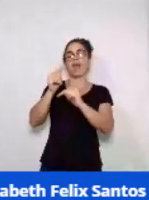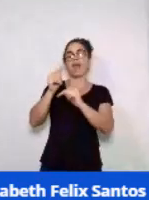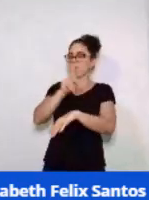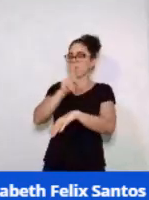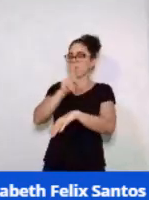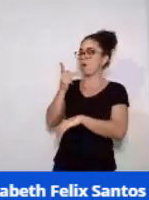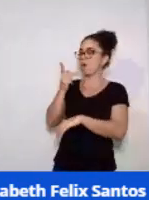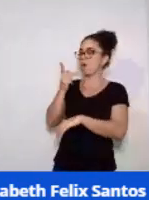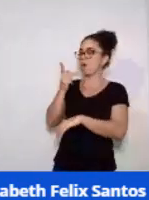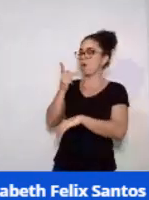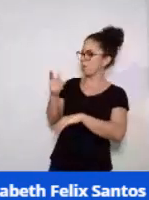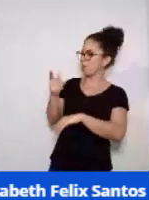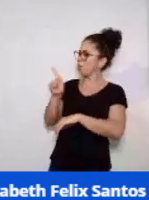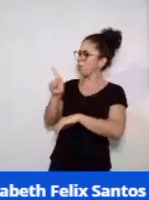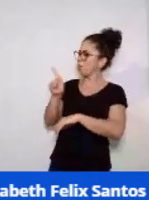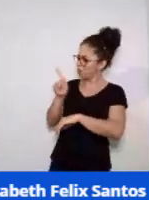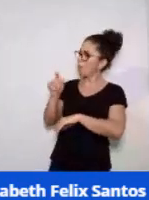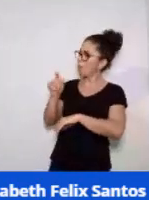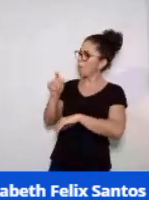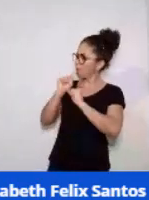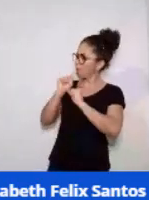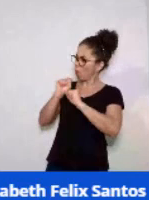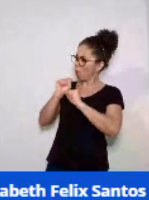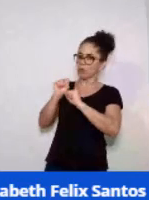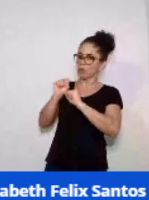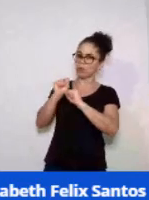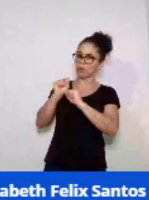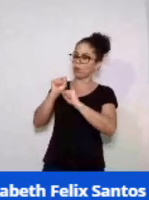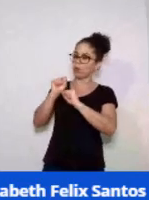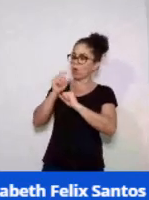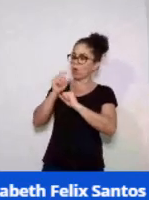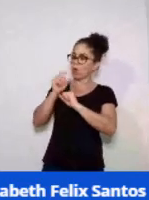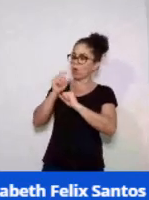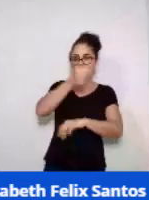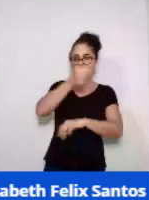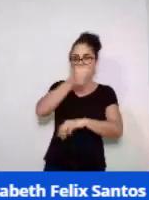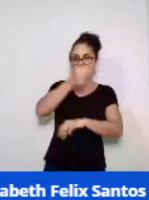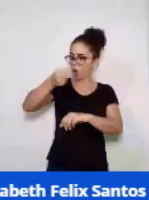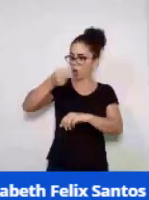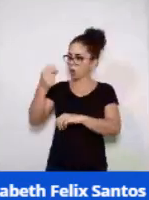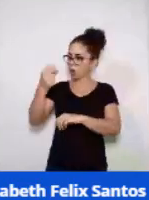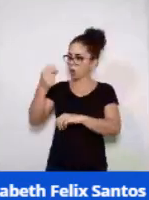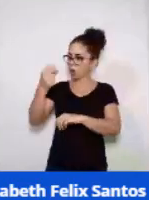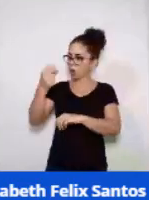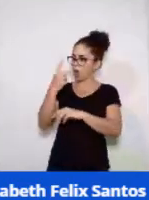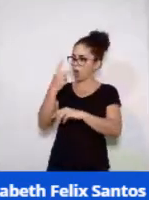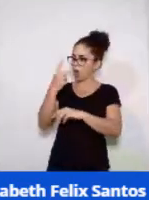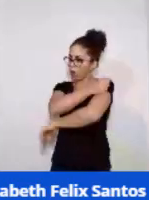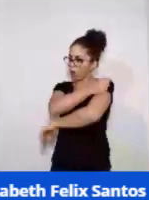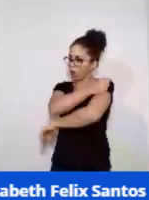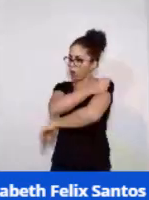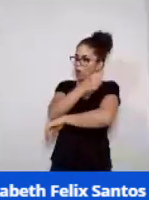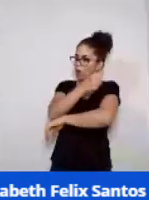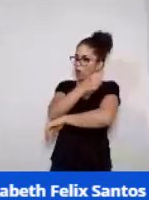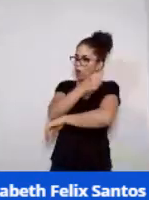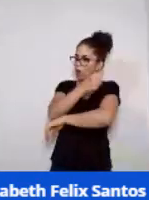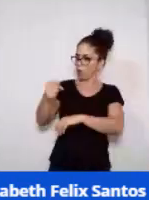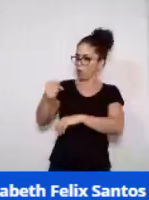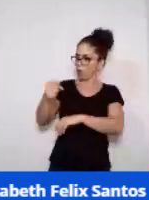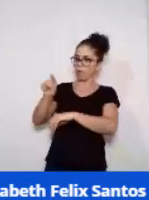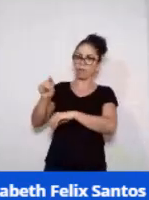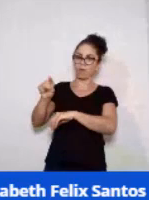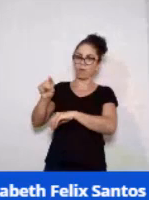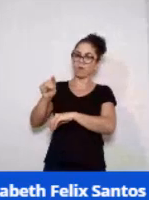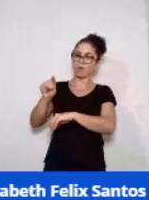ano, eu posso colocar 2 alunos meus com a senhora? Aí eu falei assim, mas você não aprendeu até hoje, meu amor, que eu